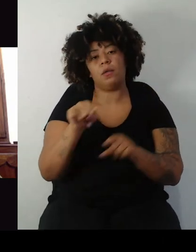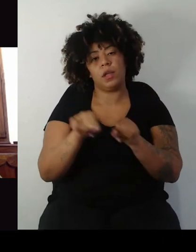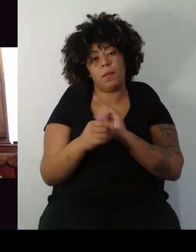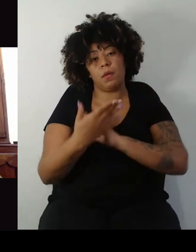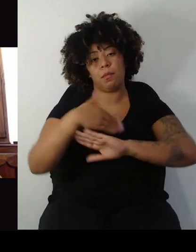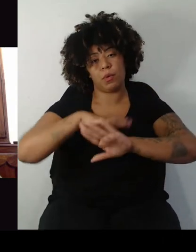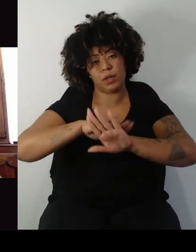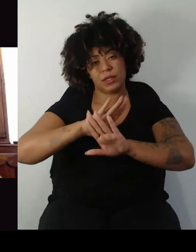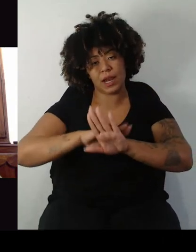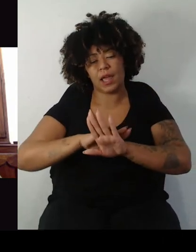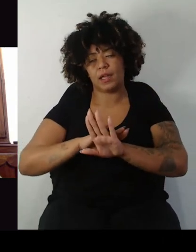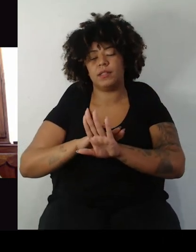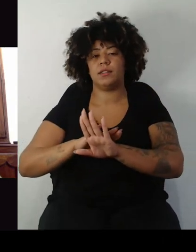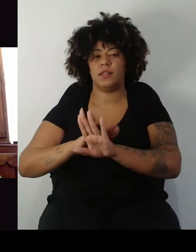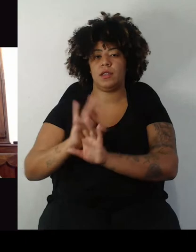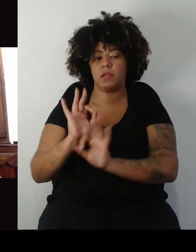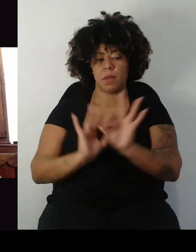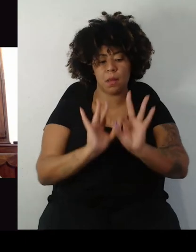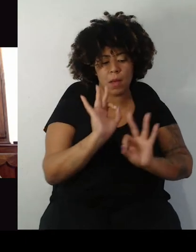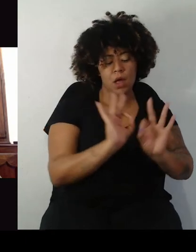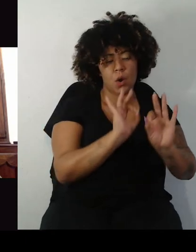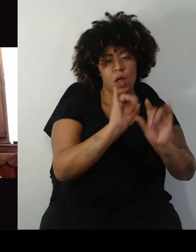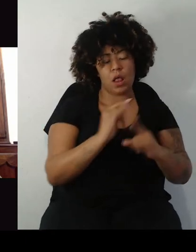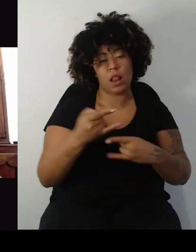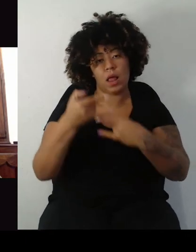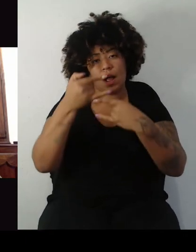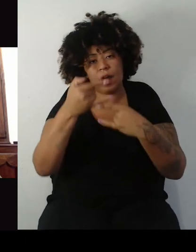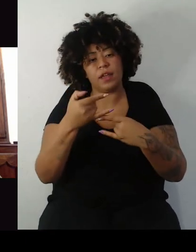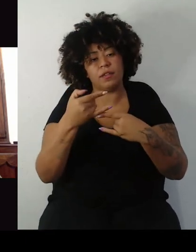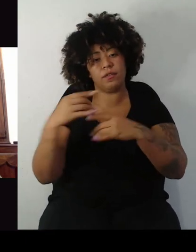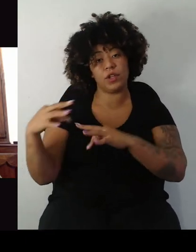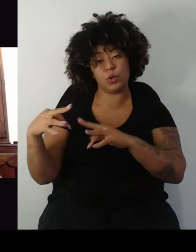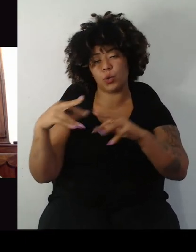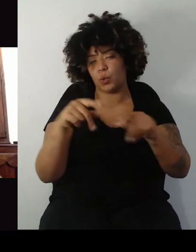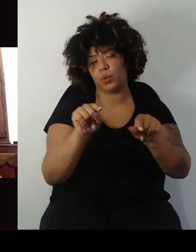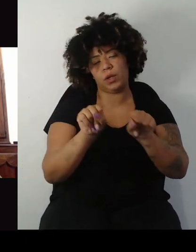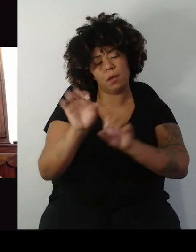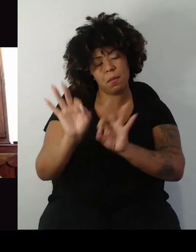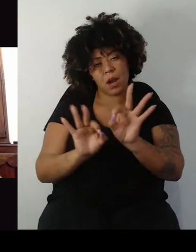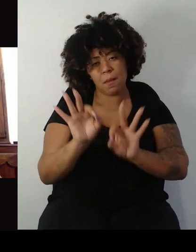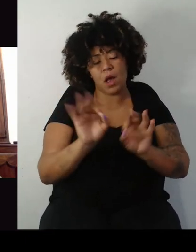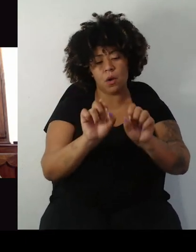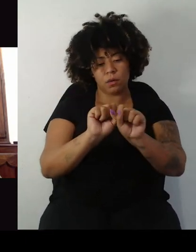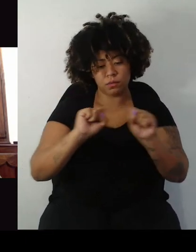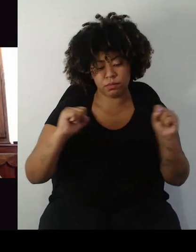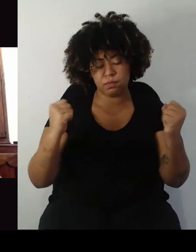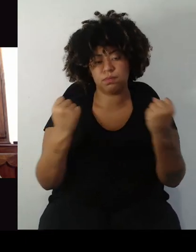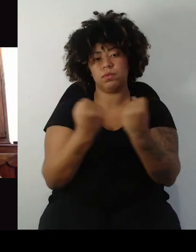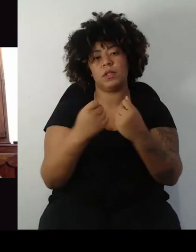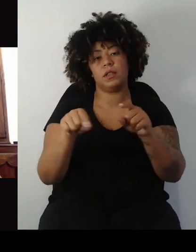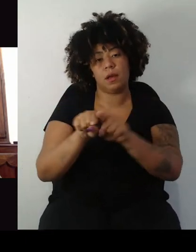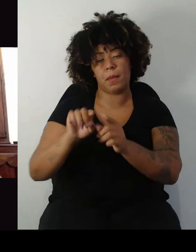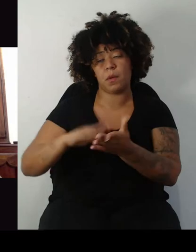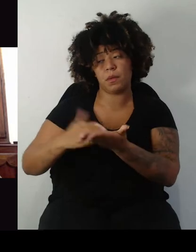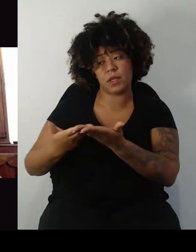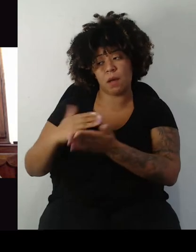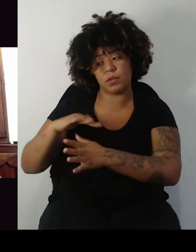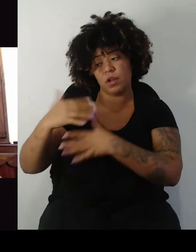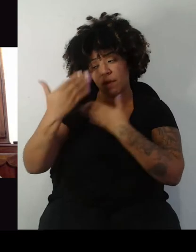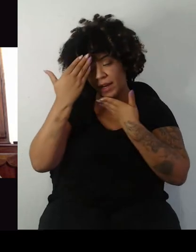acompanharam a transmissão e a veiculação desse seminário a produção e aos tradutores intérpretes de